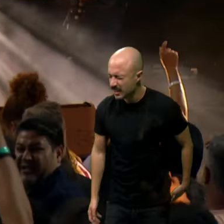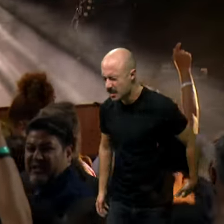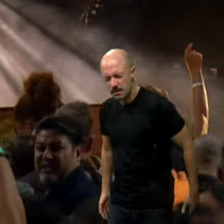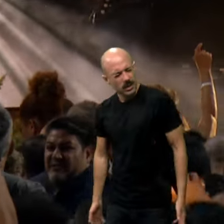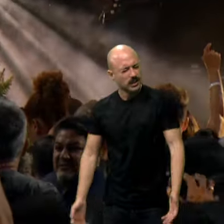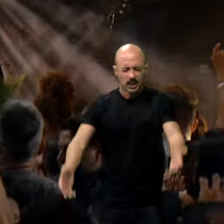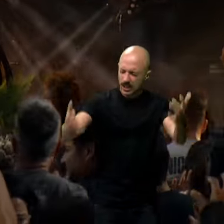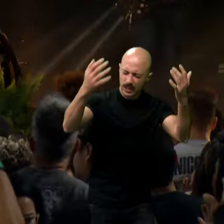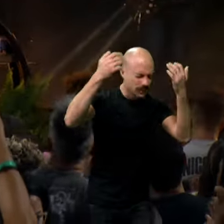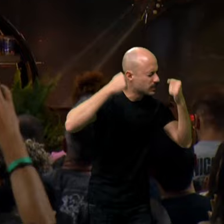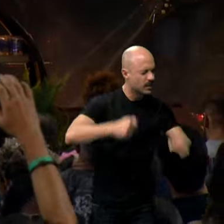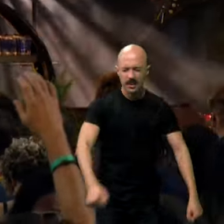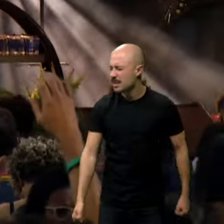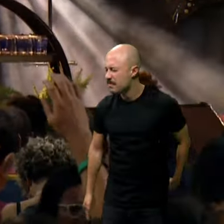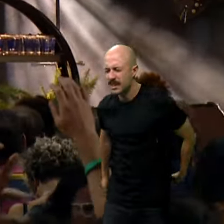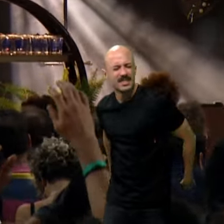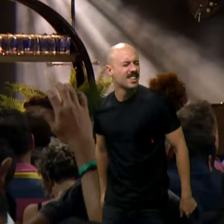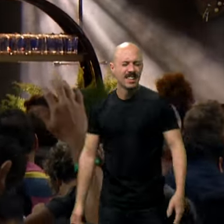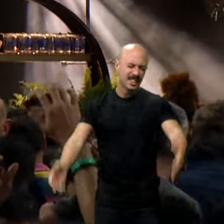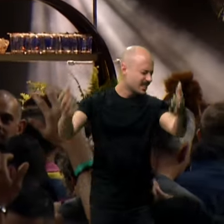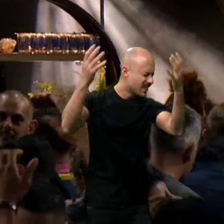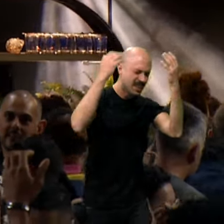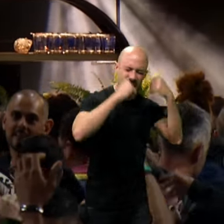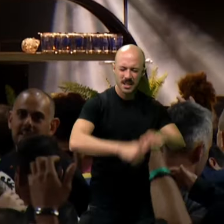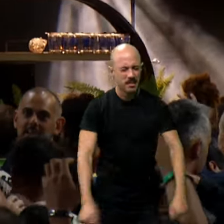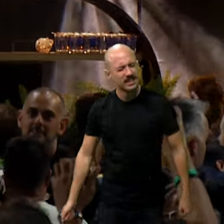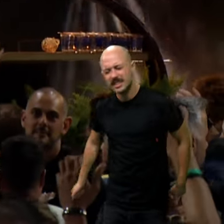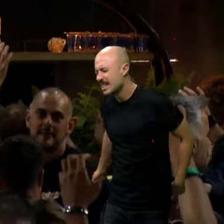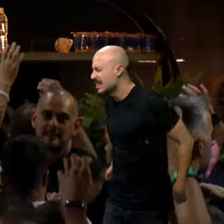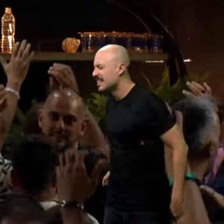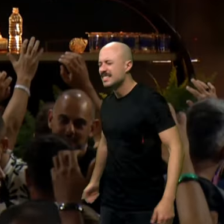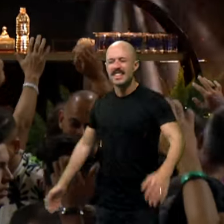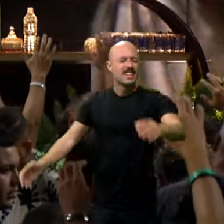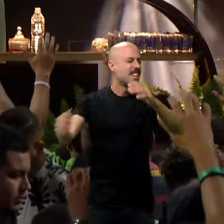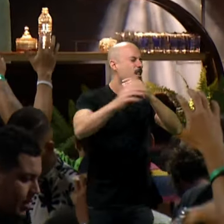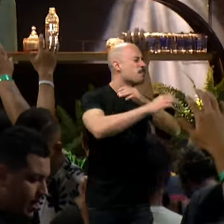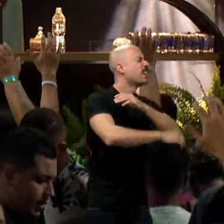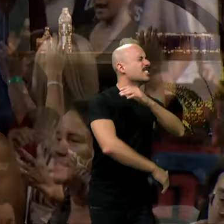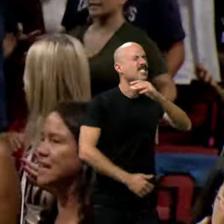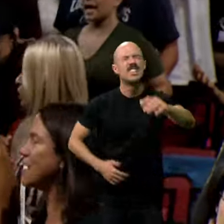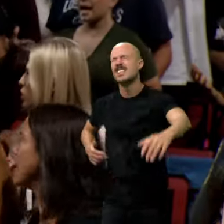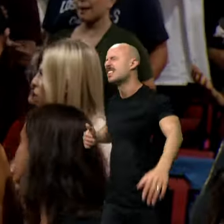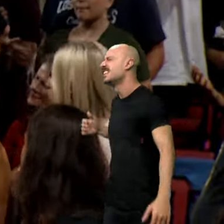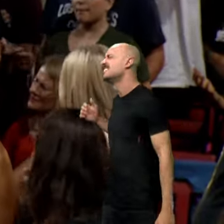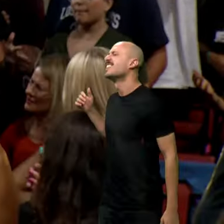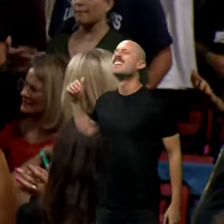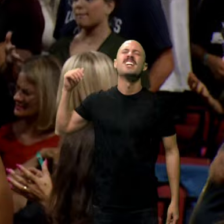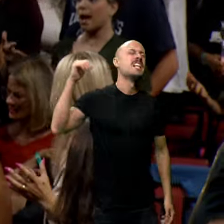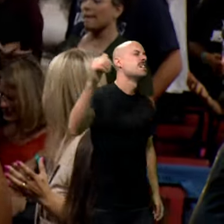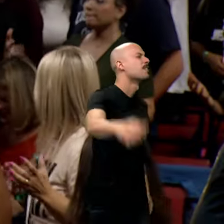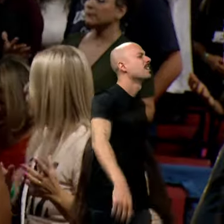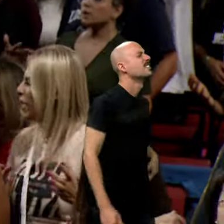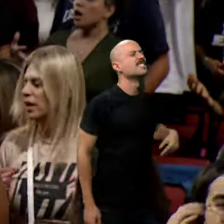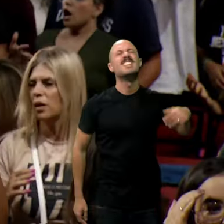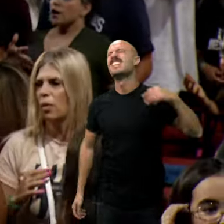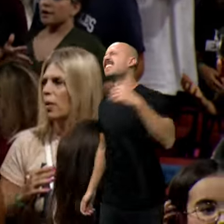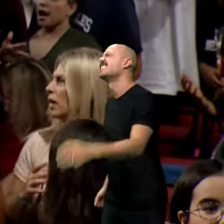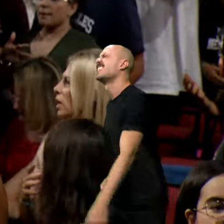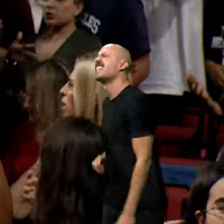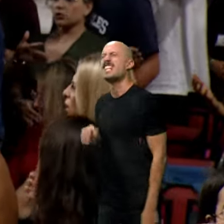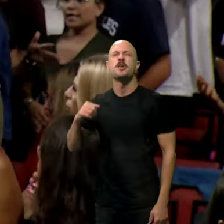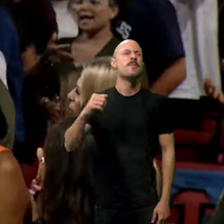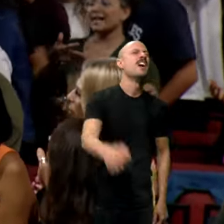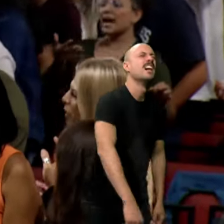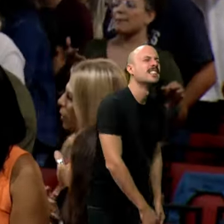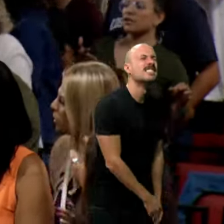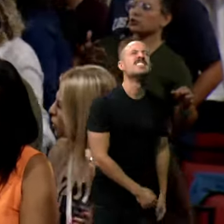sobri andanai, ori canta mandala mas o bogar mas sobri andanai, ori mi canta mandala mas sobri andala mas,